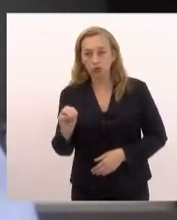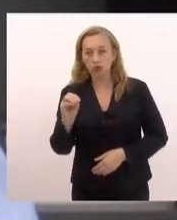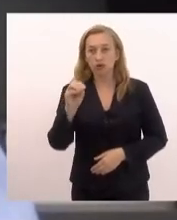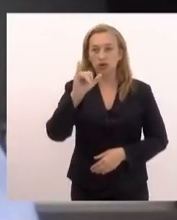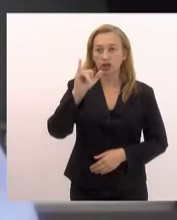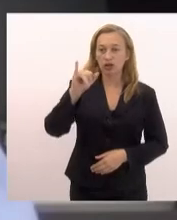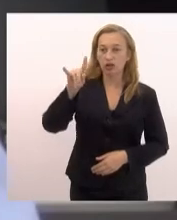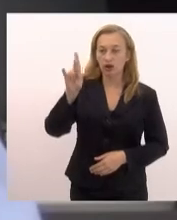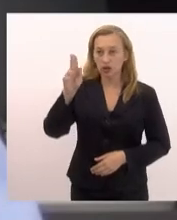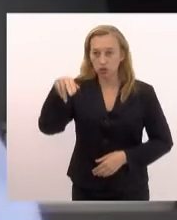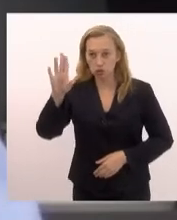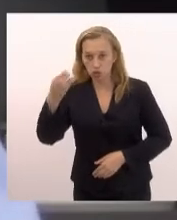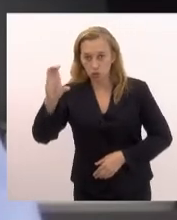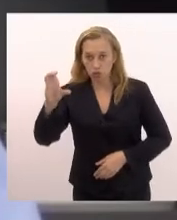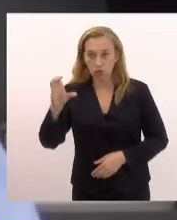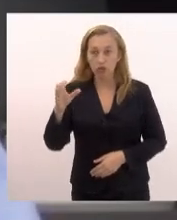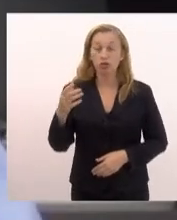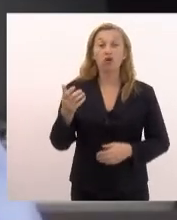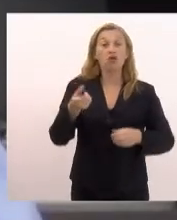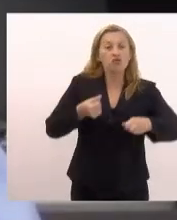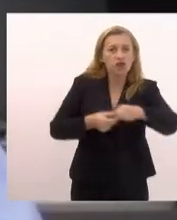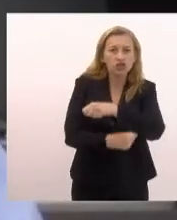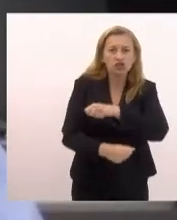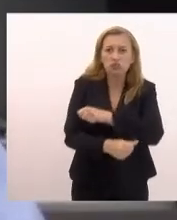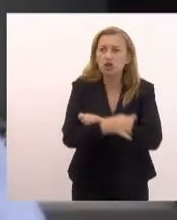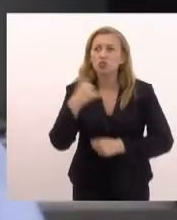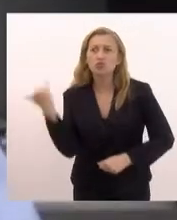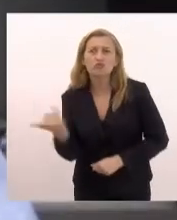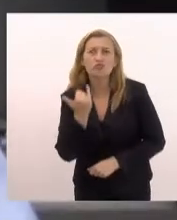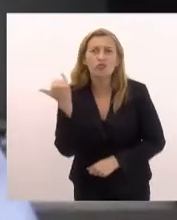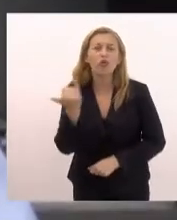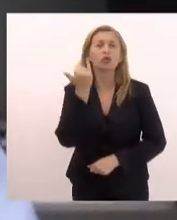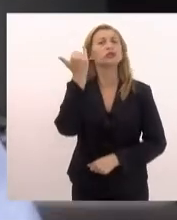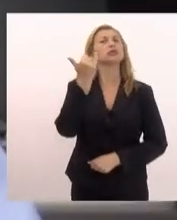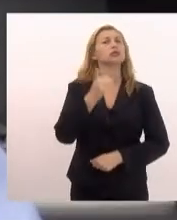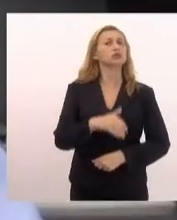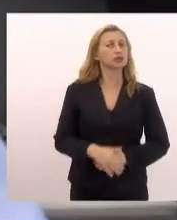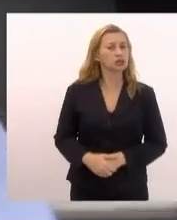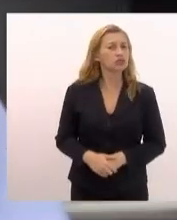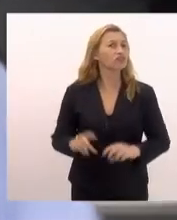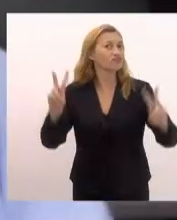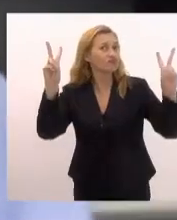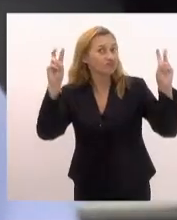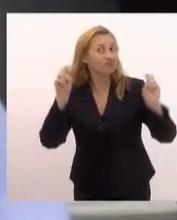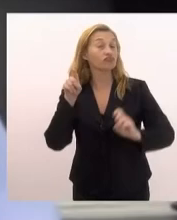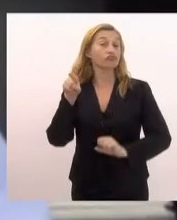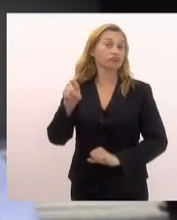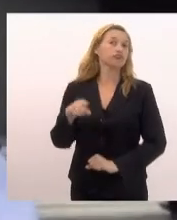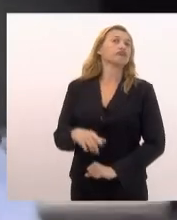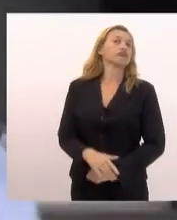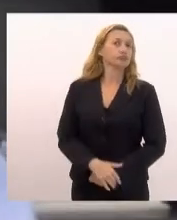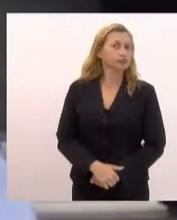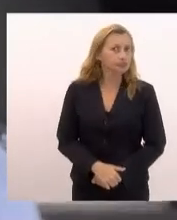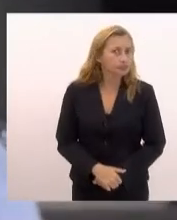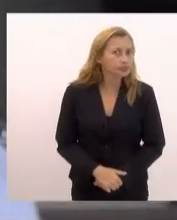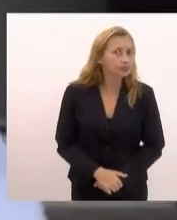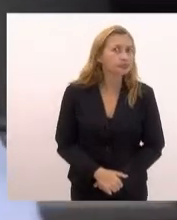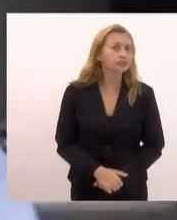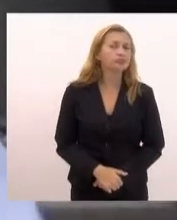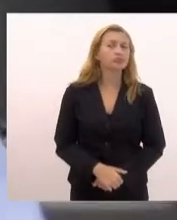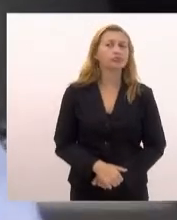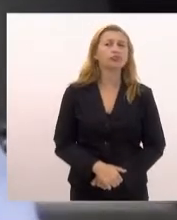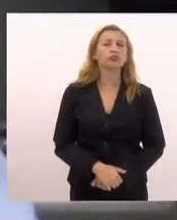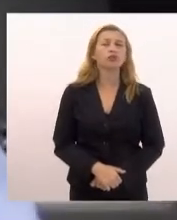registrar os investimentos que são importantíssimos nesta questão do Porto do Açu,